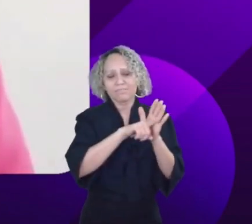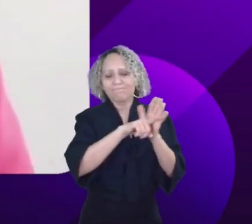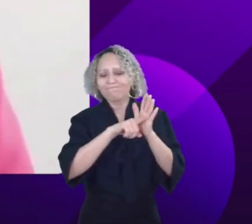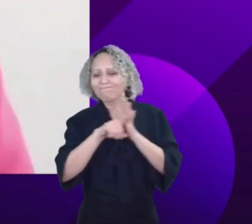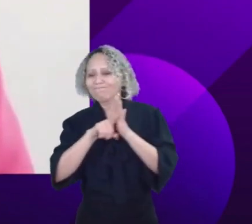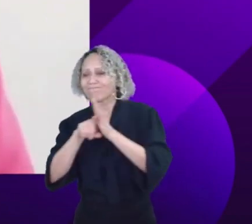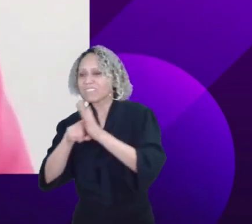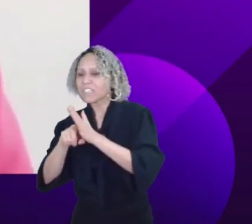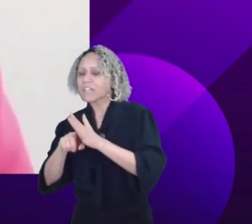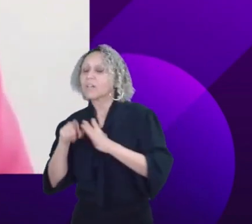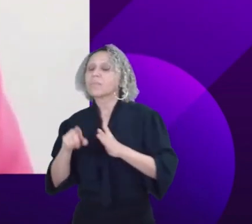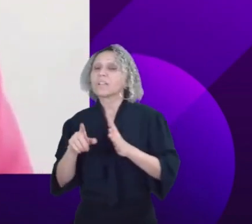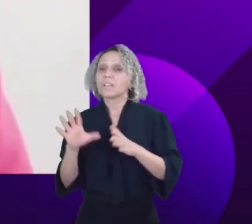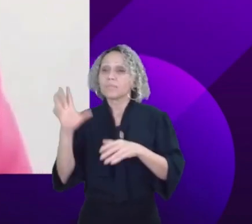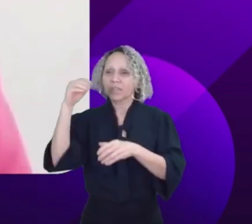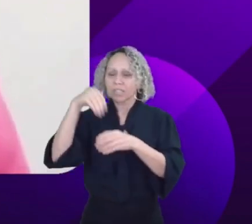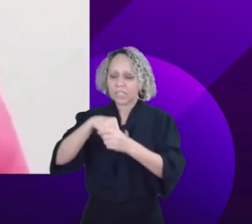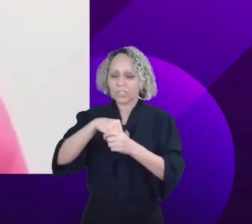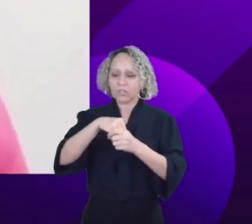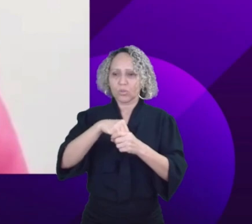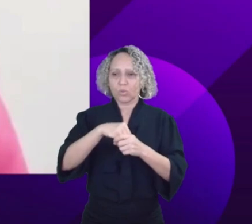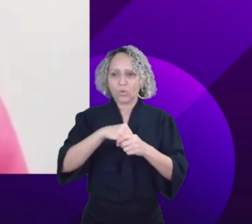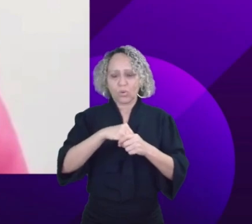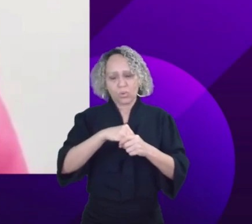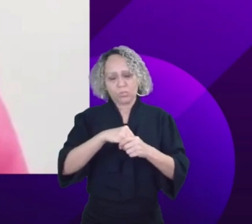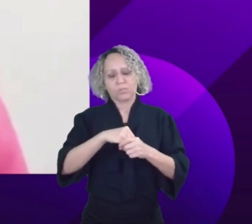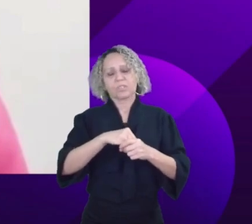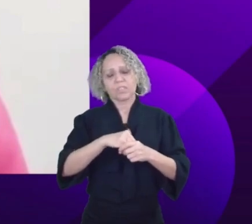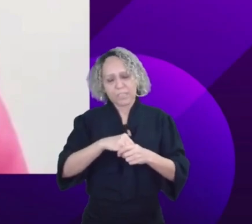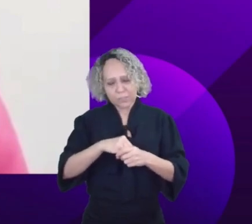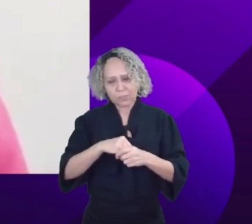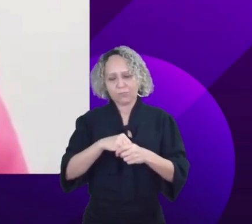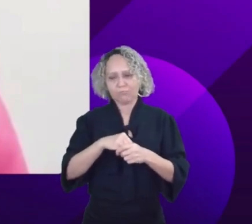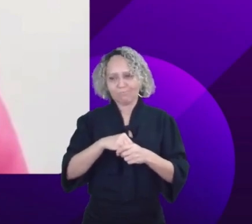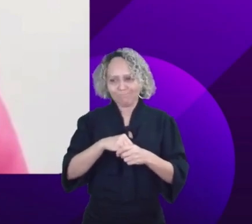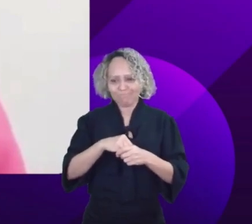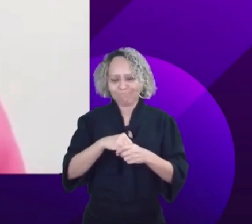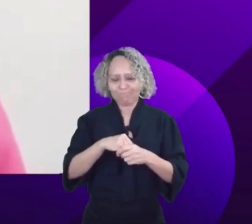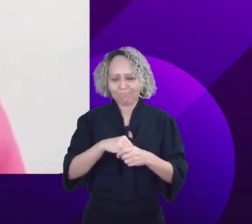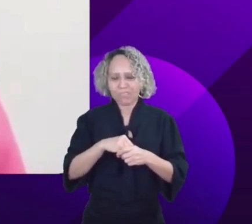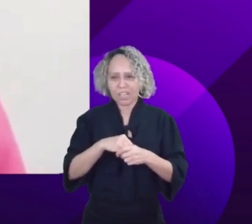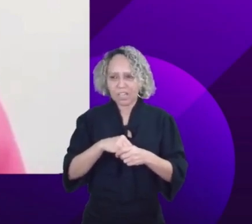para dentro do poder público e para dentro do pensamento políticas.